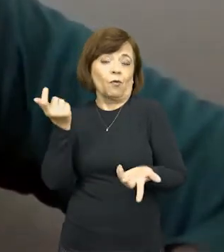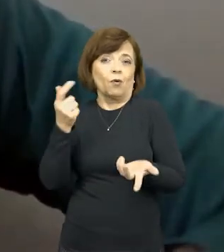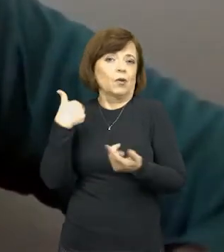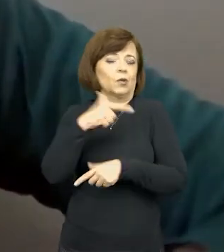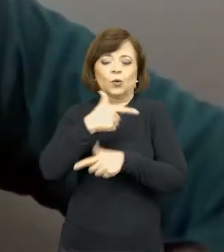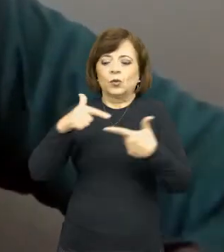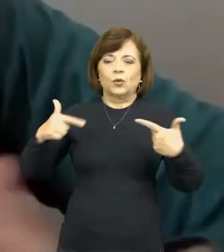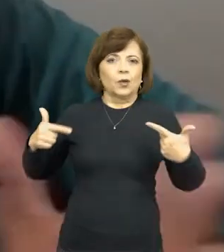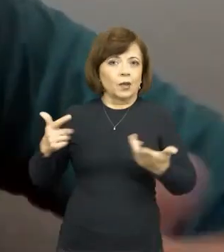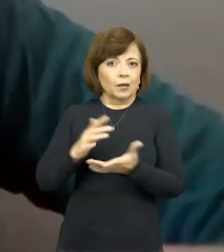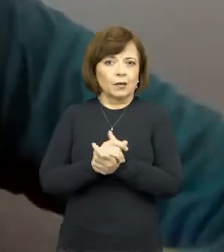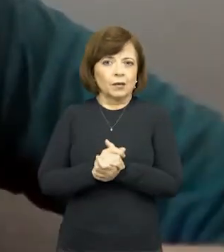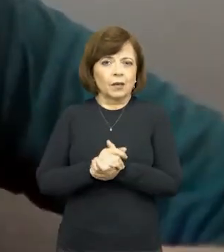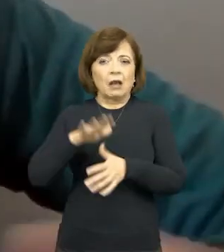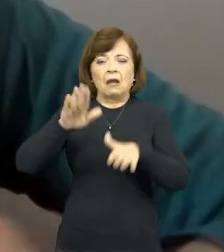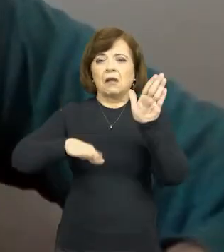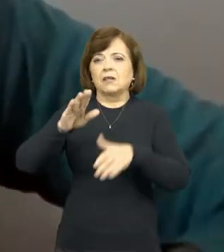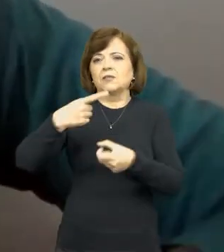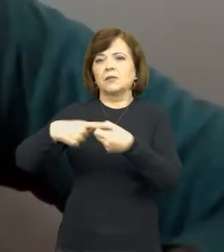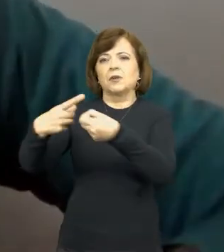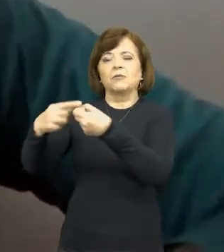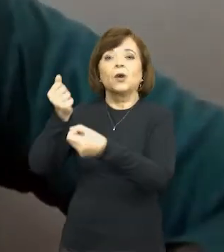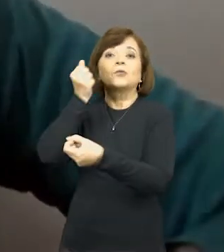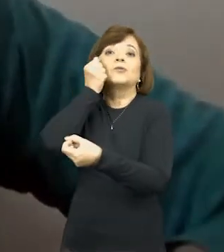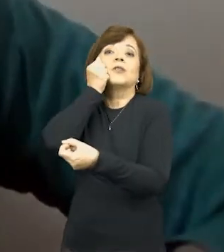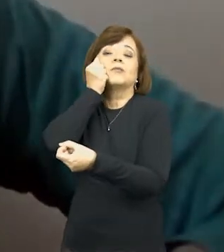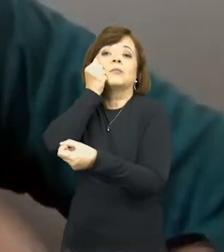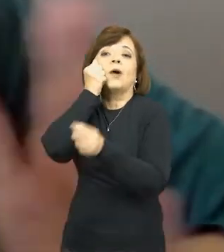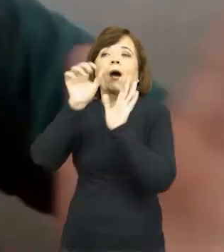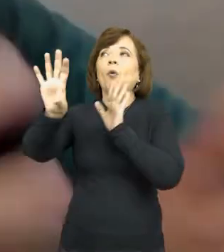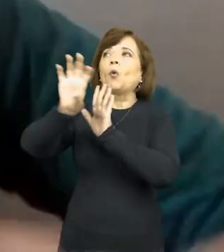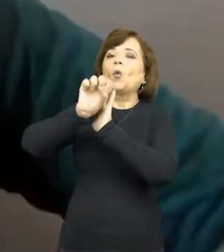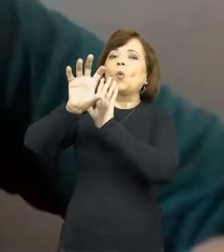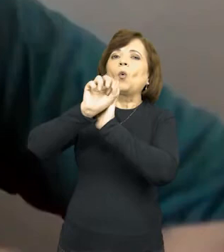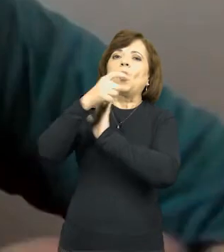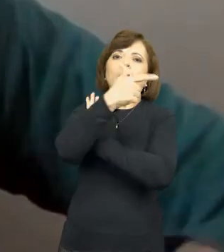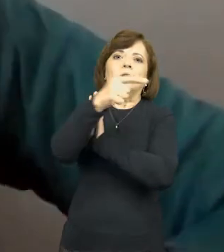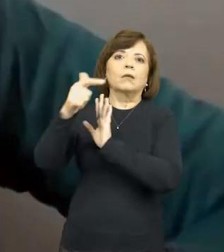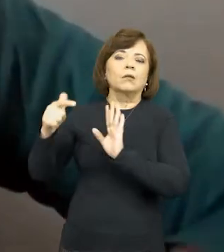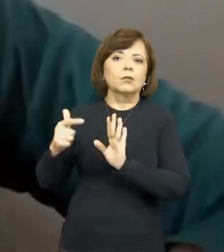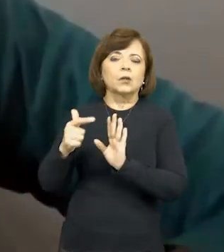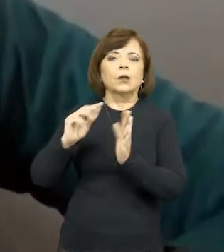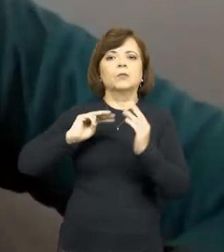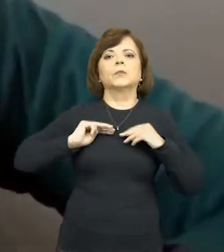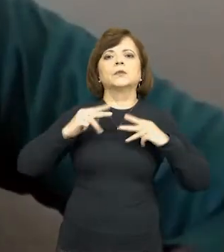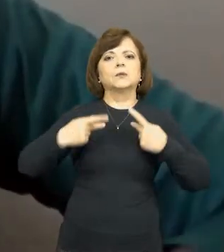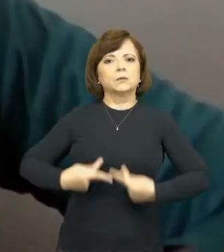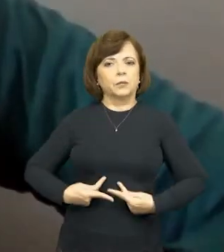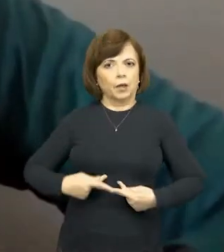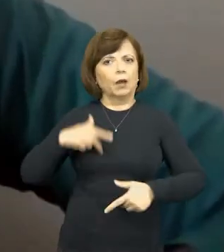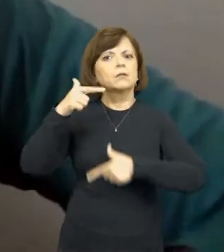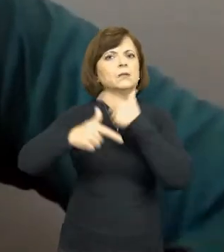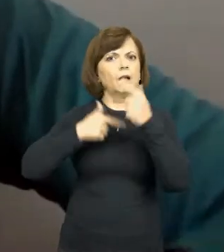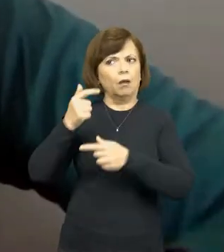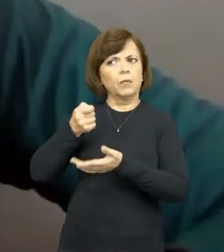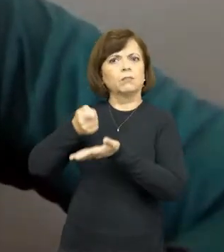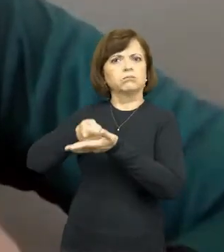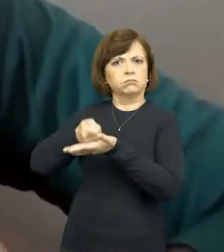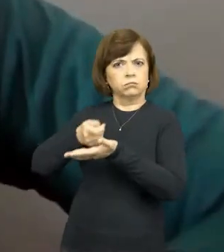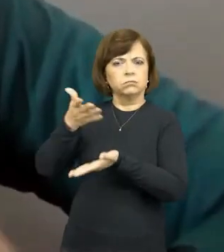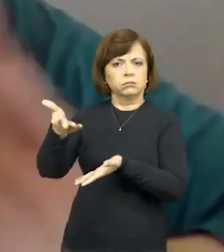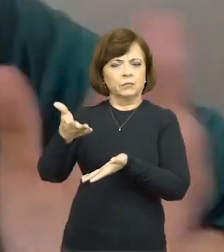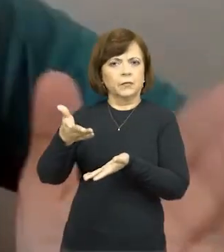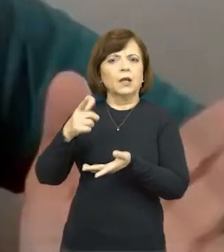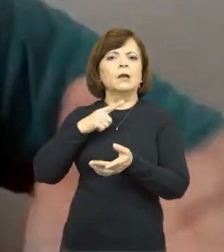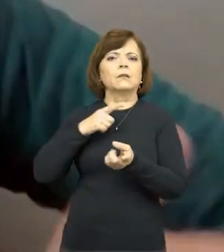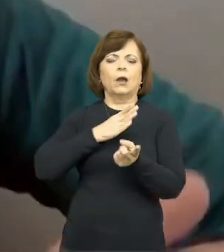determinada localidade, às vezes no município o celular não pega de uma determinada operadora, então o Ministério Público atua também. Assim,